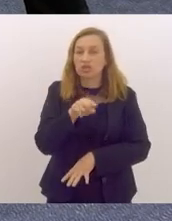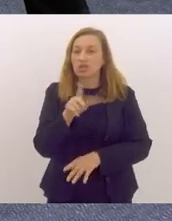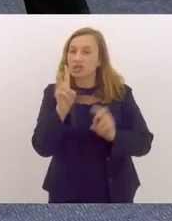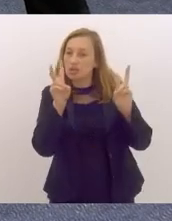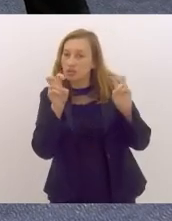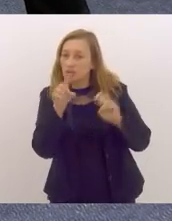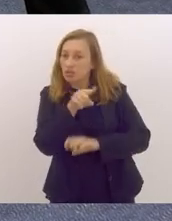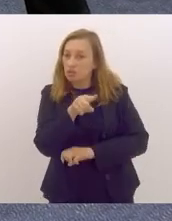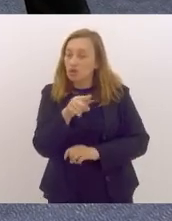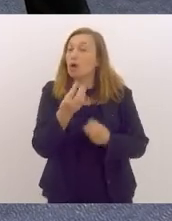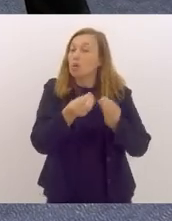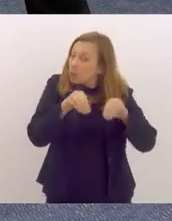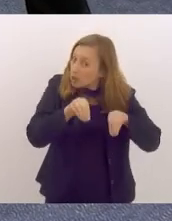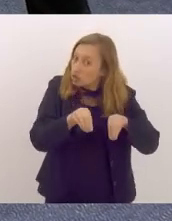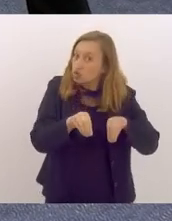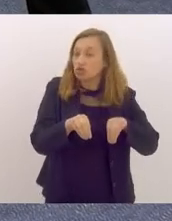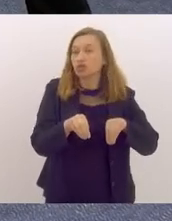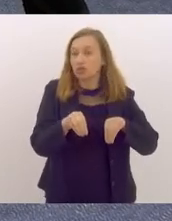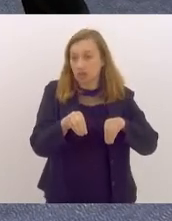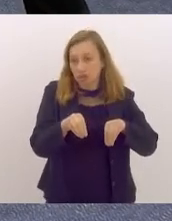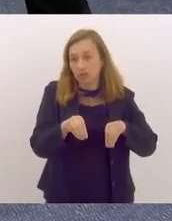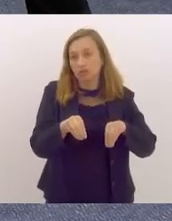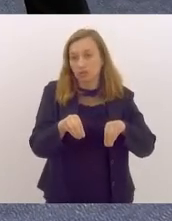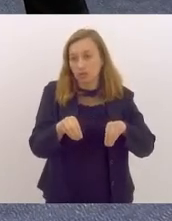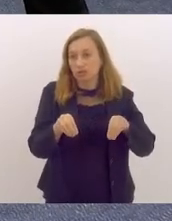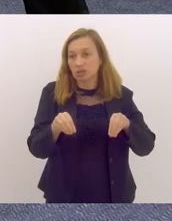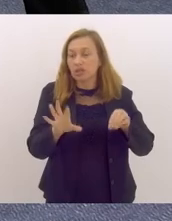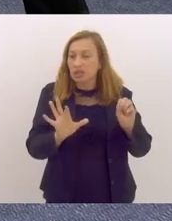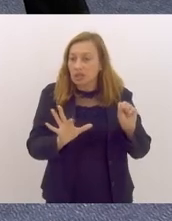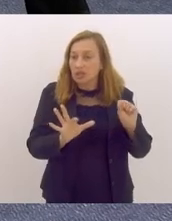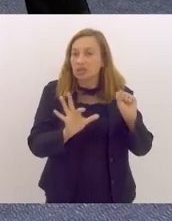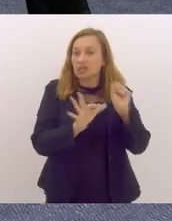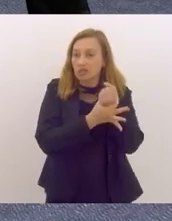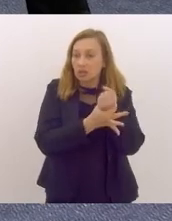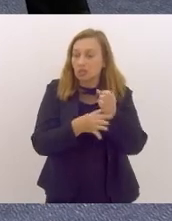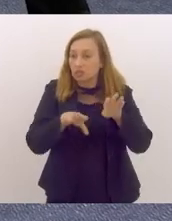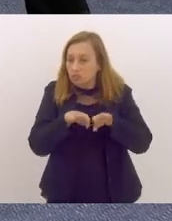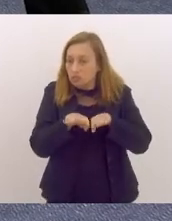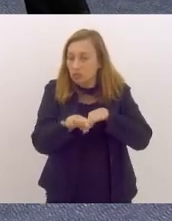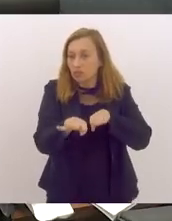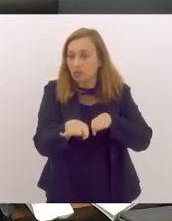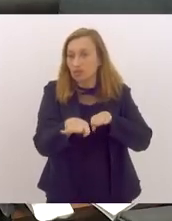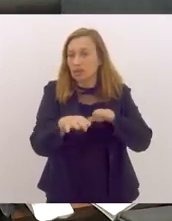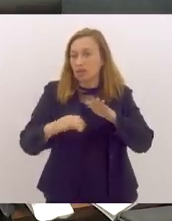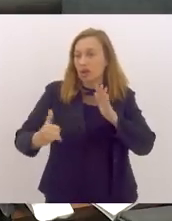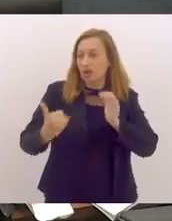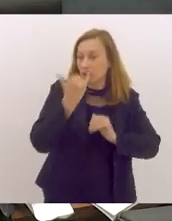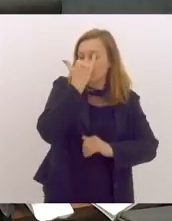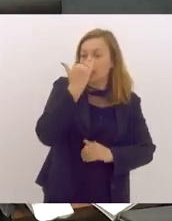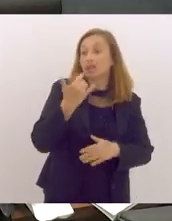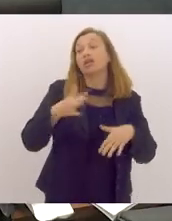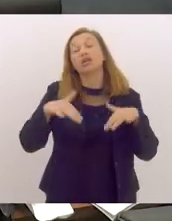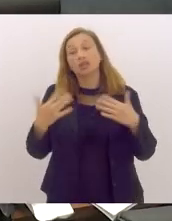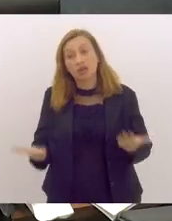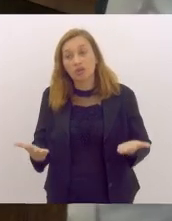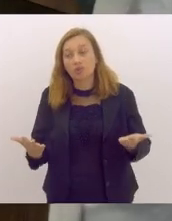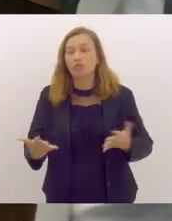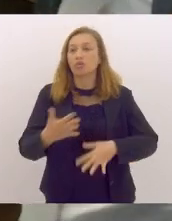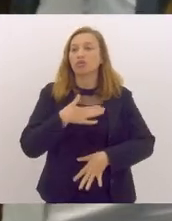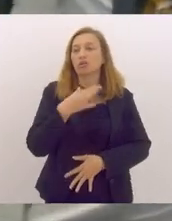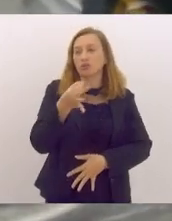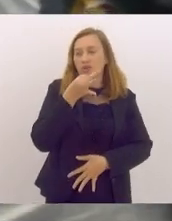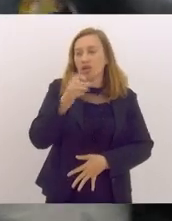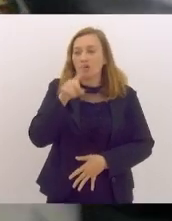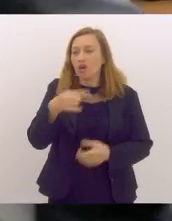caso, prejudica a prevenção aos acidentes. Prejudica. Então, a nossa posição